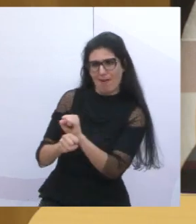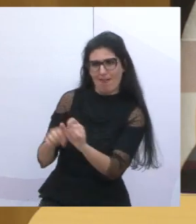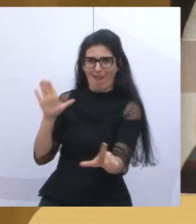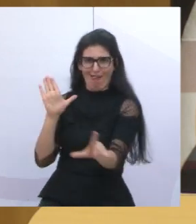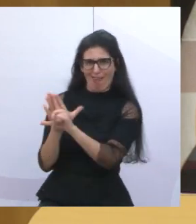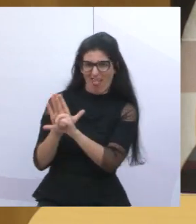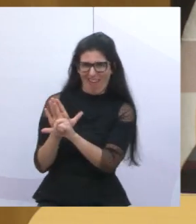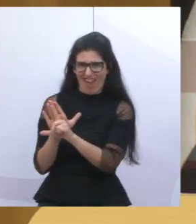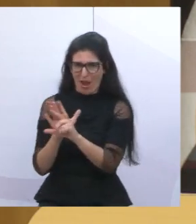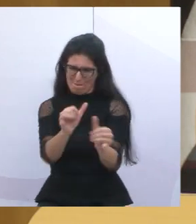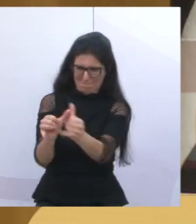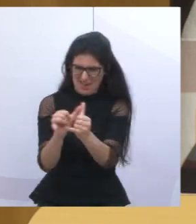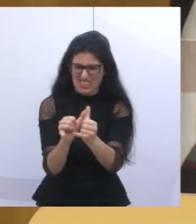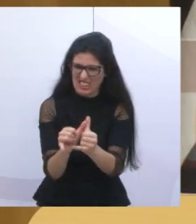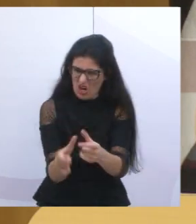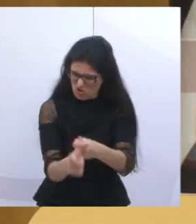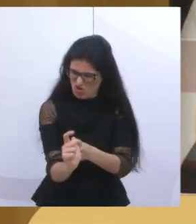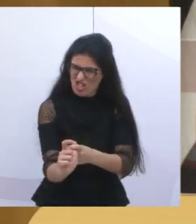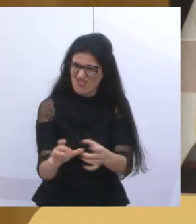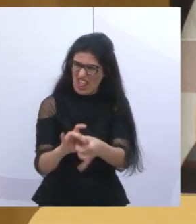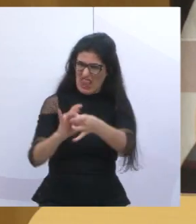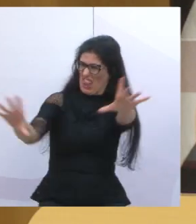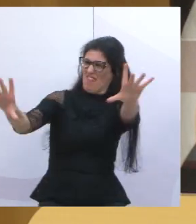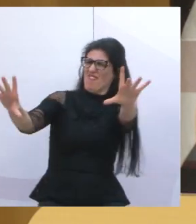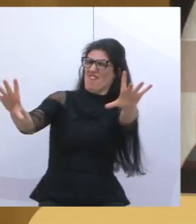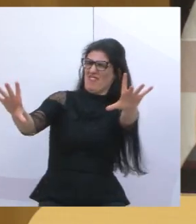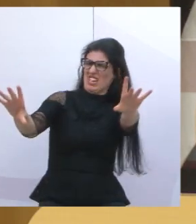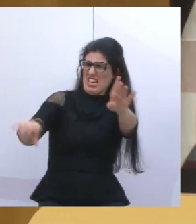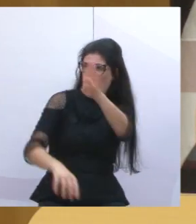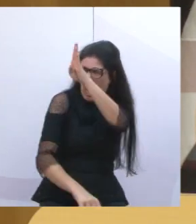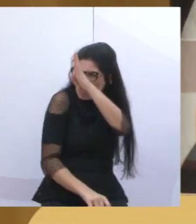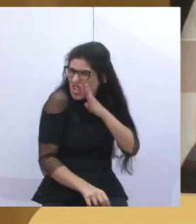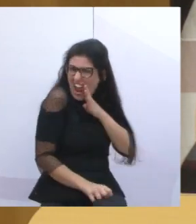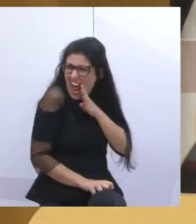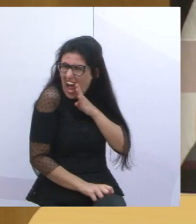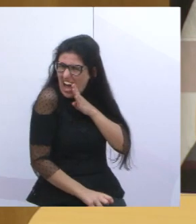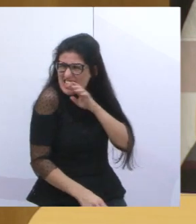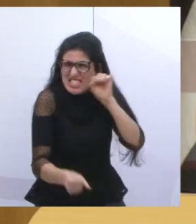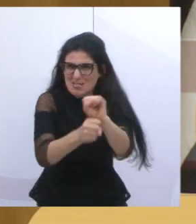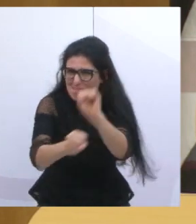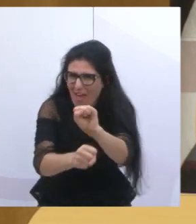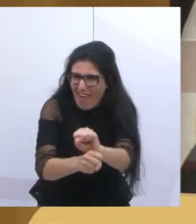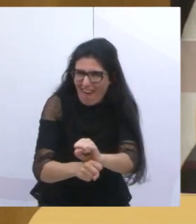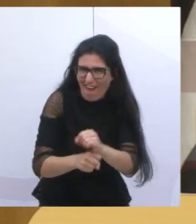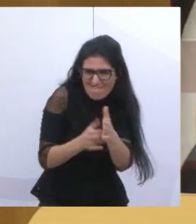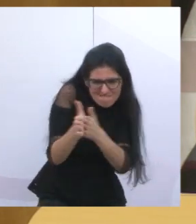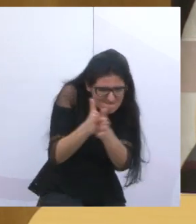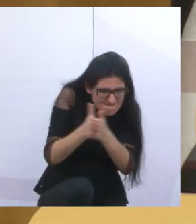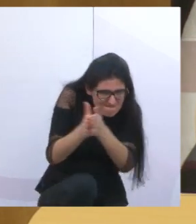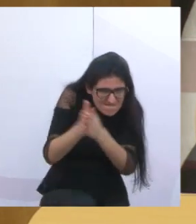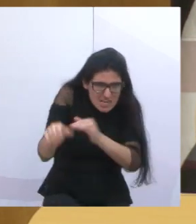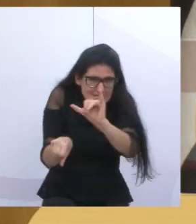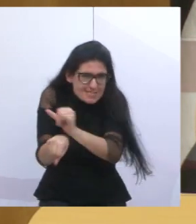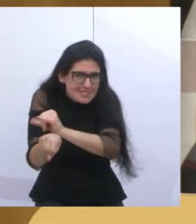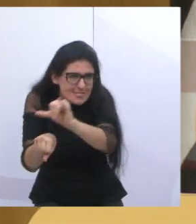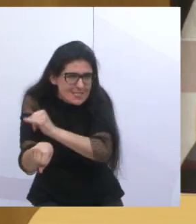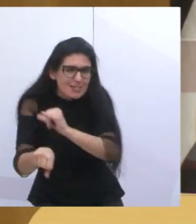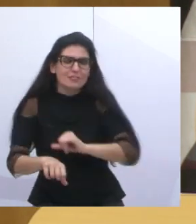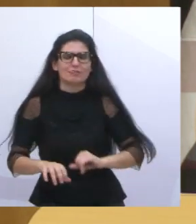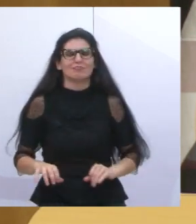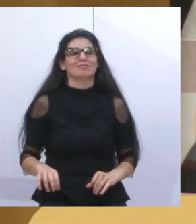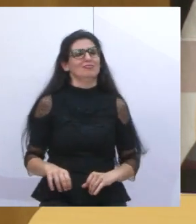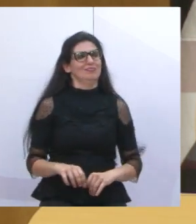não vai beneficiar quem menos tem, porque não tem nenhum critério aqui nesse projeto de lei para remissão, mas vai beneficiar